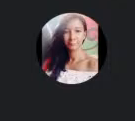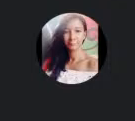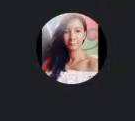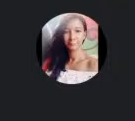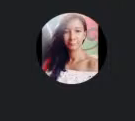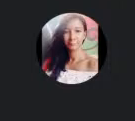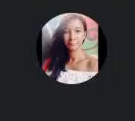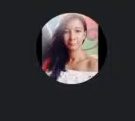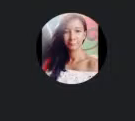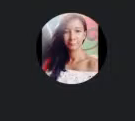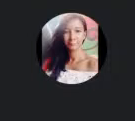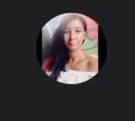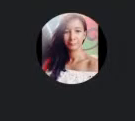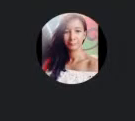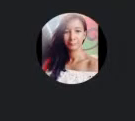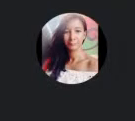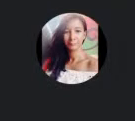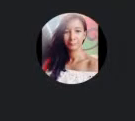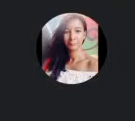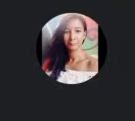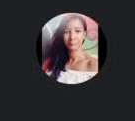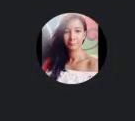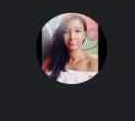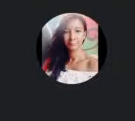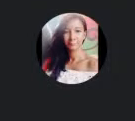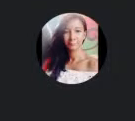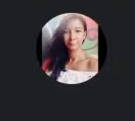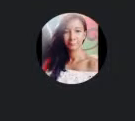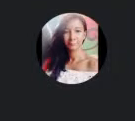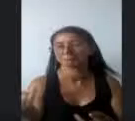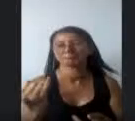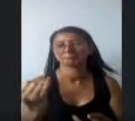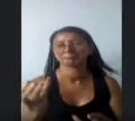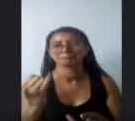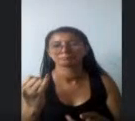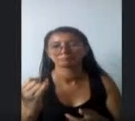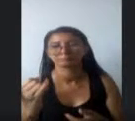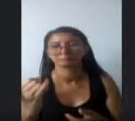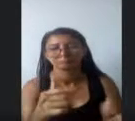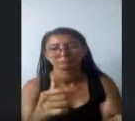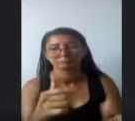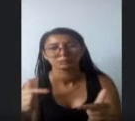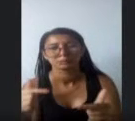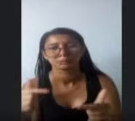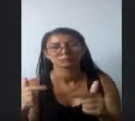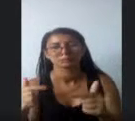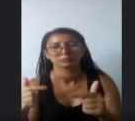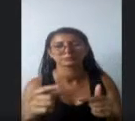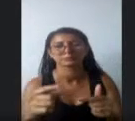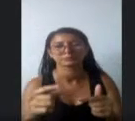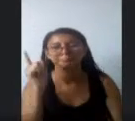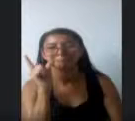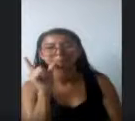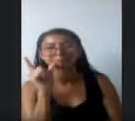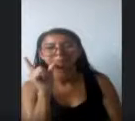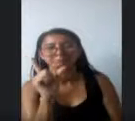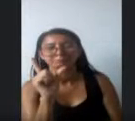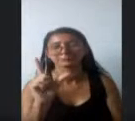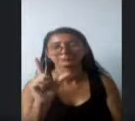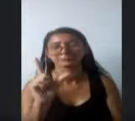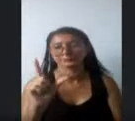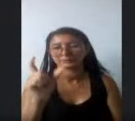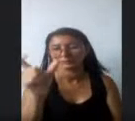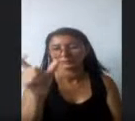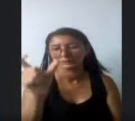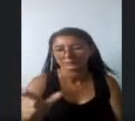é esse mesmo, né? O caminho que Kécio falou, que foi um trabalho bem de conquistar aquele pai, e que a